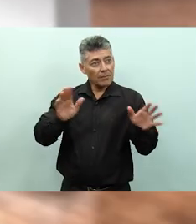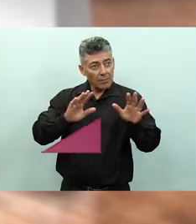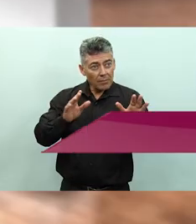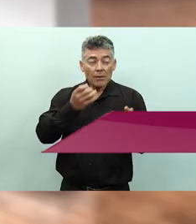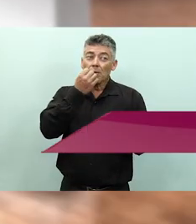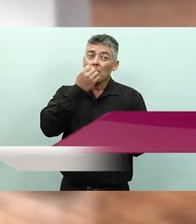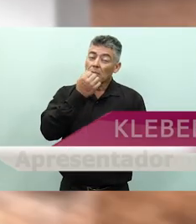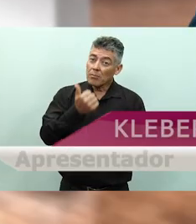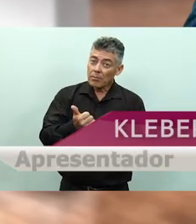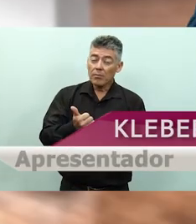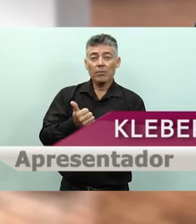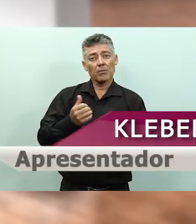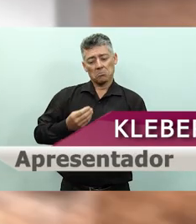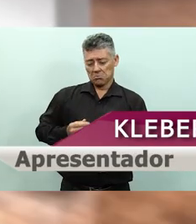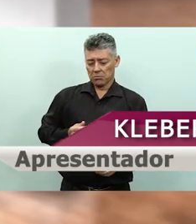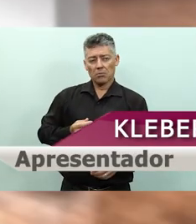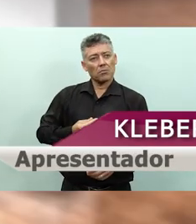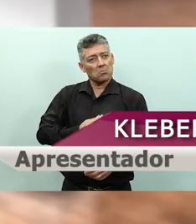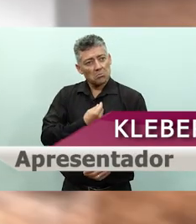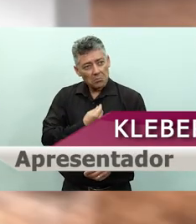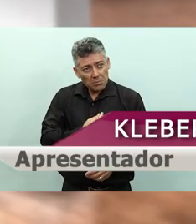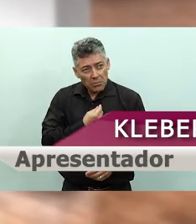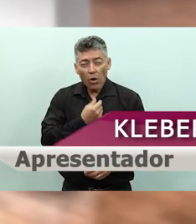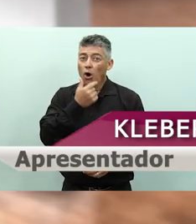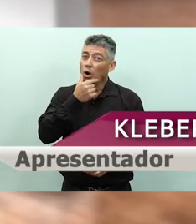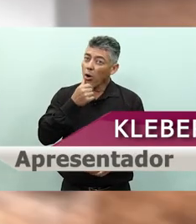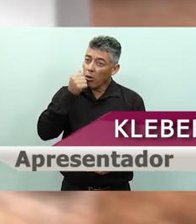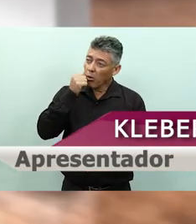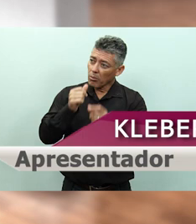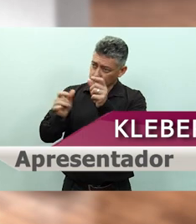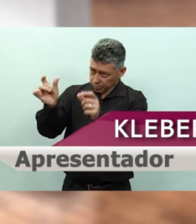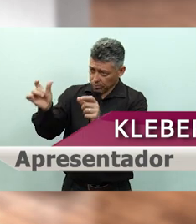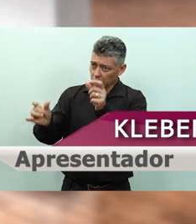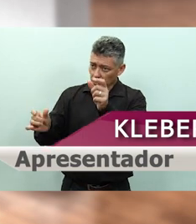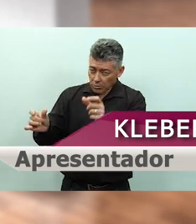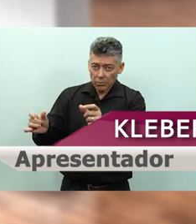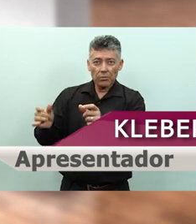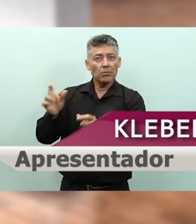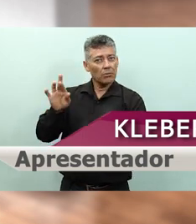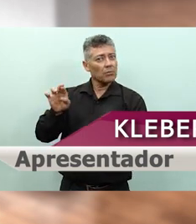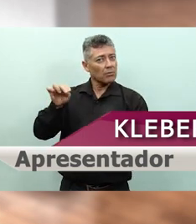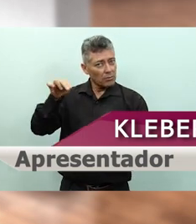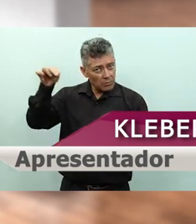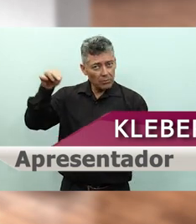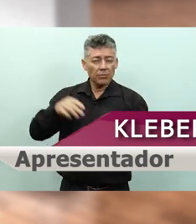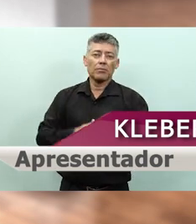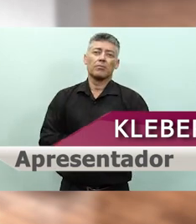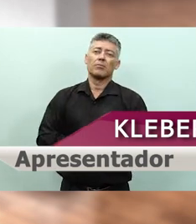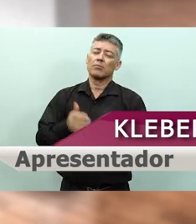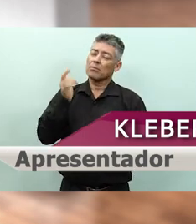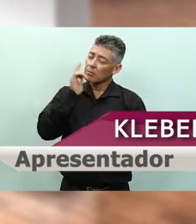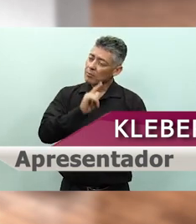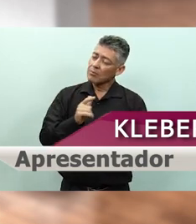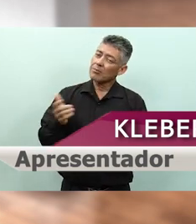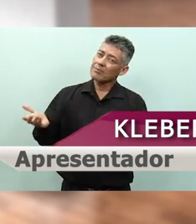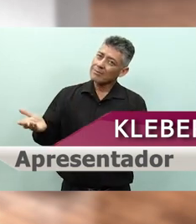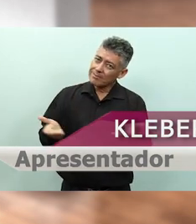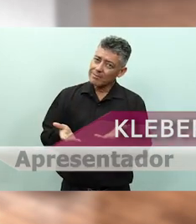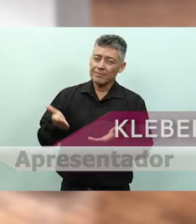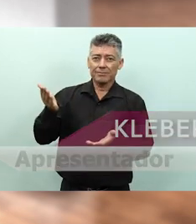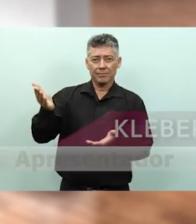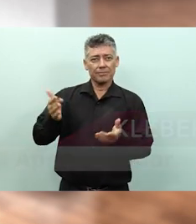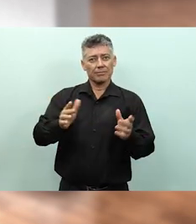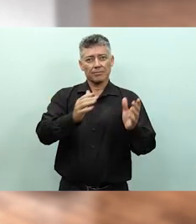Olá pessoal, a biografia de homens e mulheres que marcaram a história do Rio Grande do Norte, você confere aqui